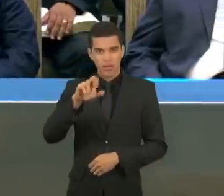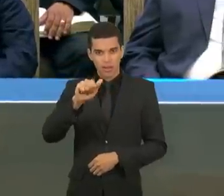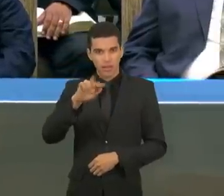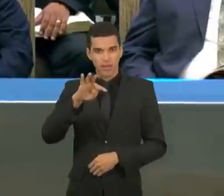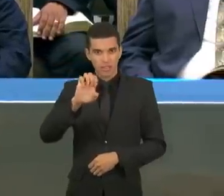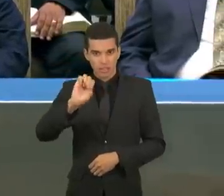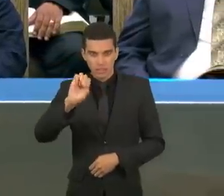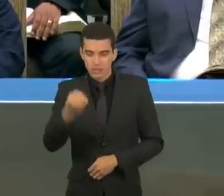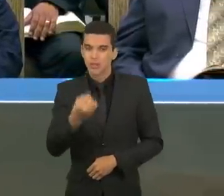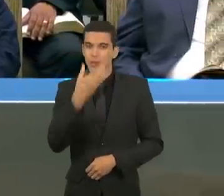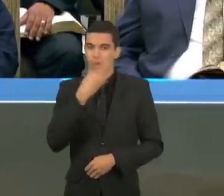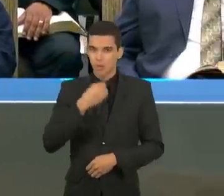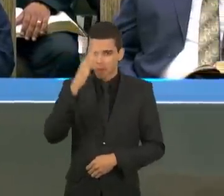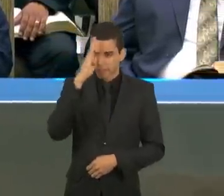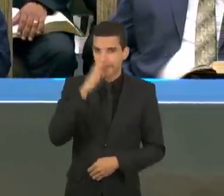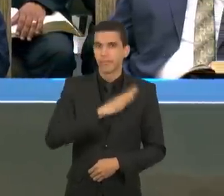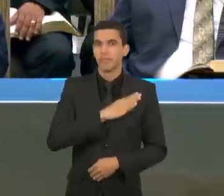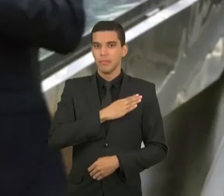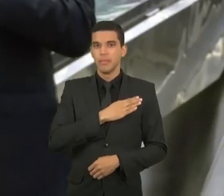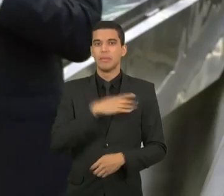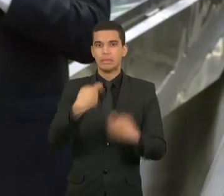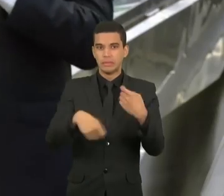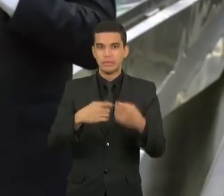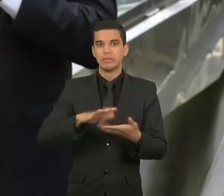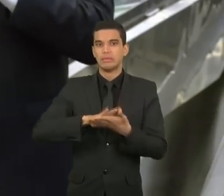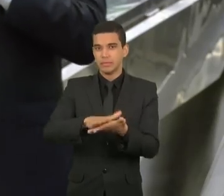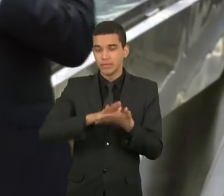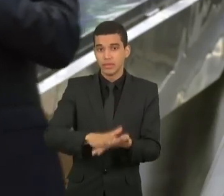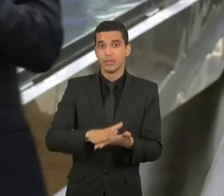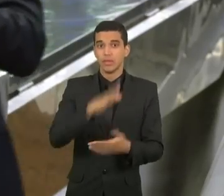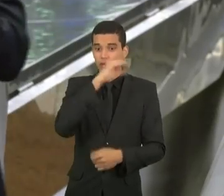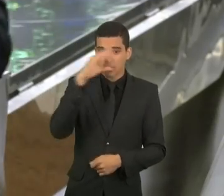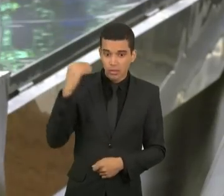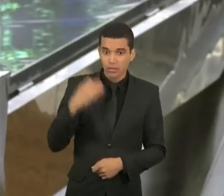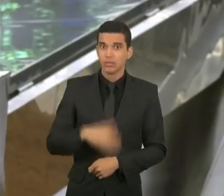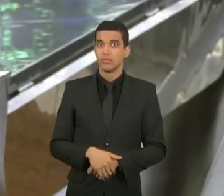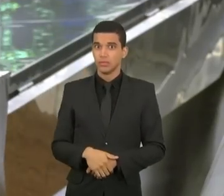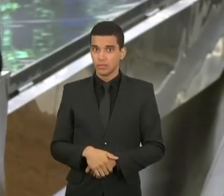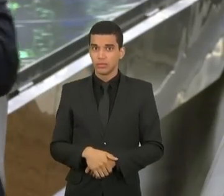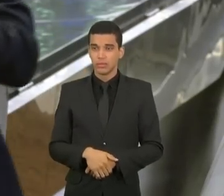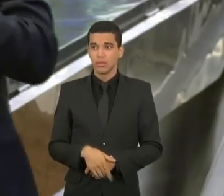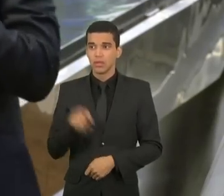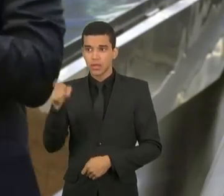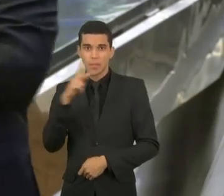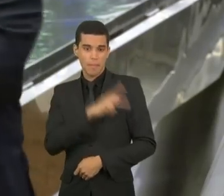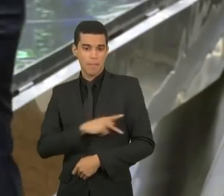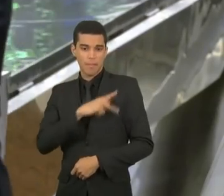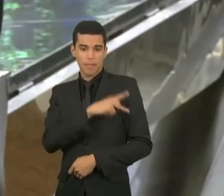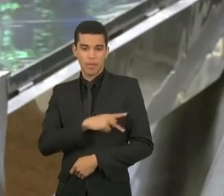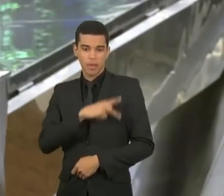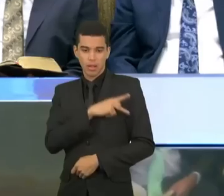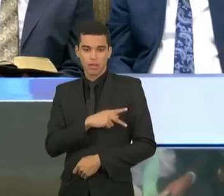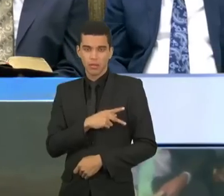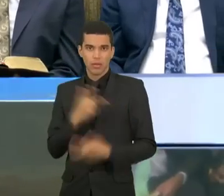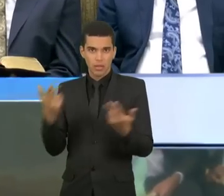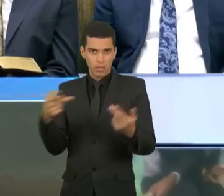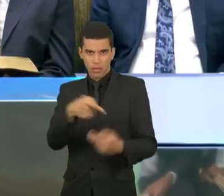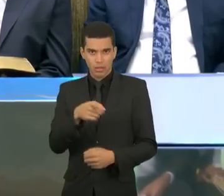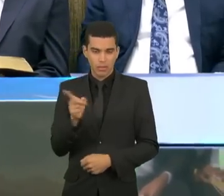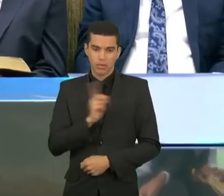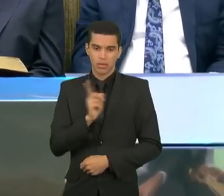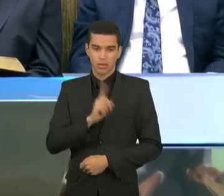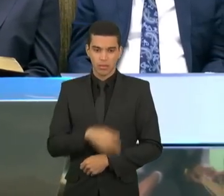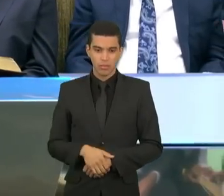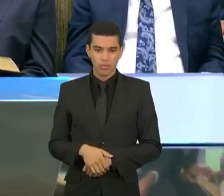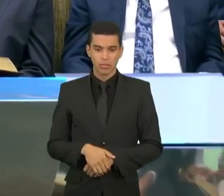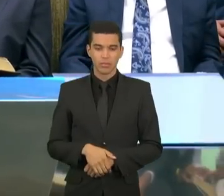e Paulo existiu. E ele também não era um tarado como ele, que gostava de banquetes entre rapazes